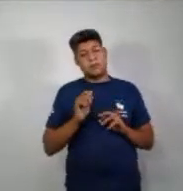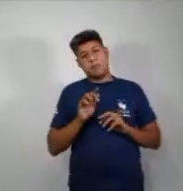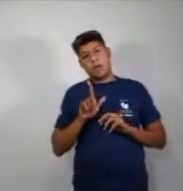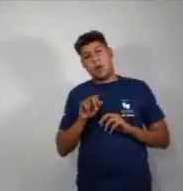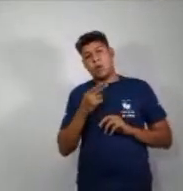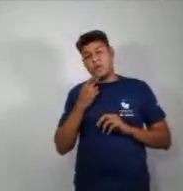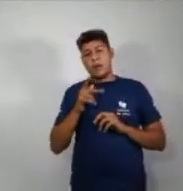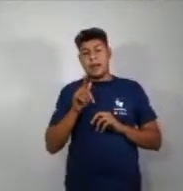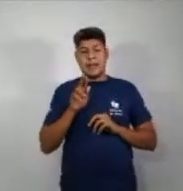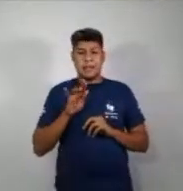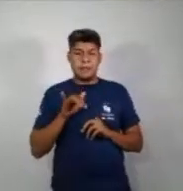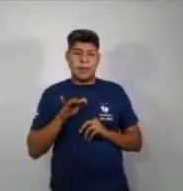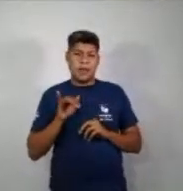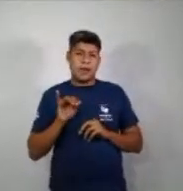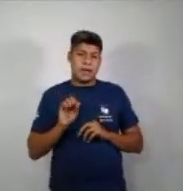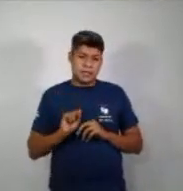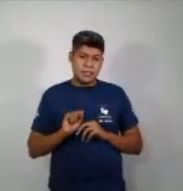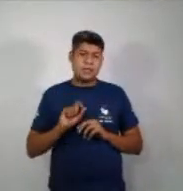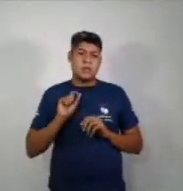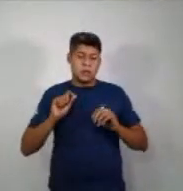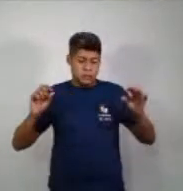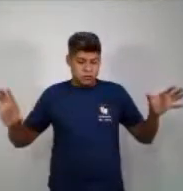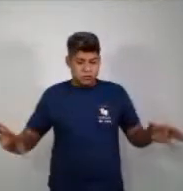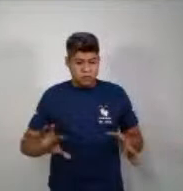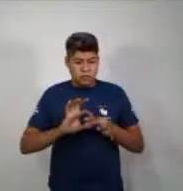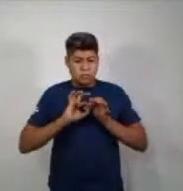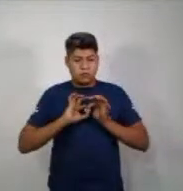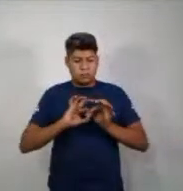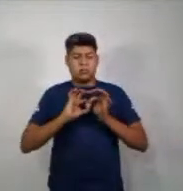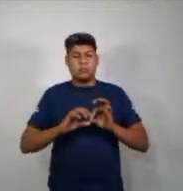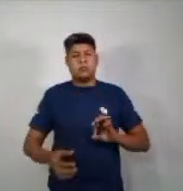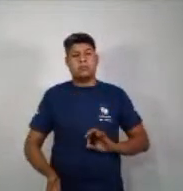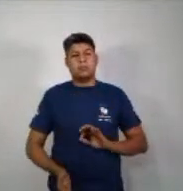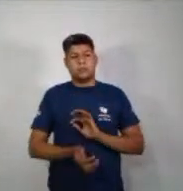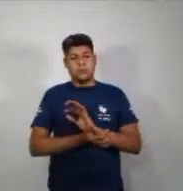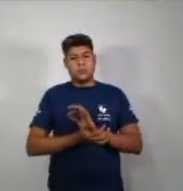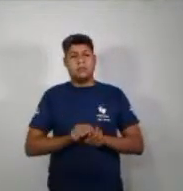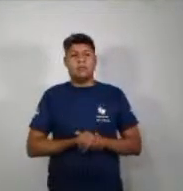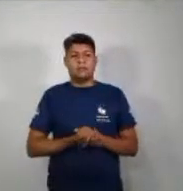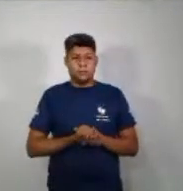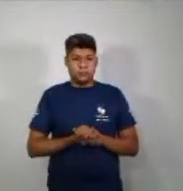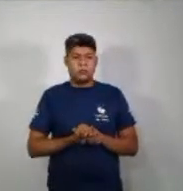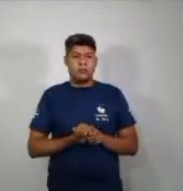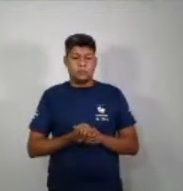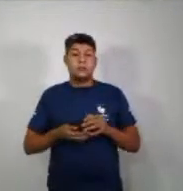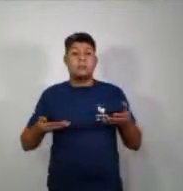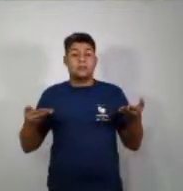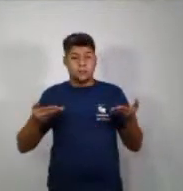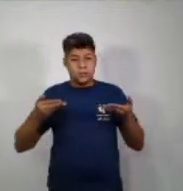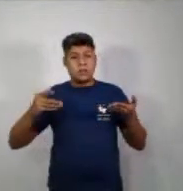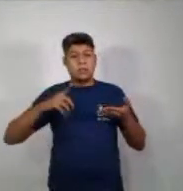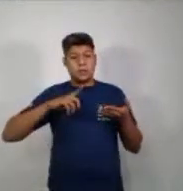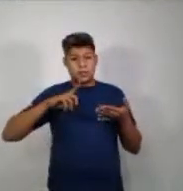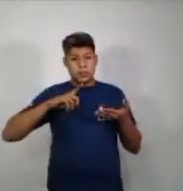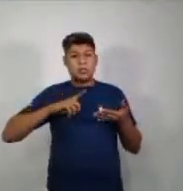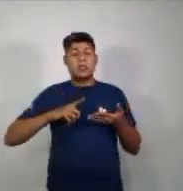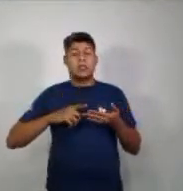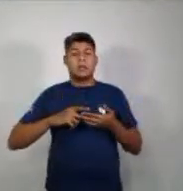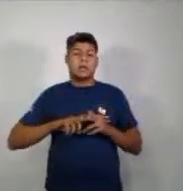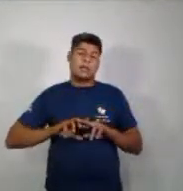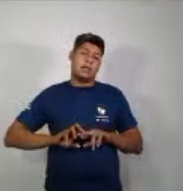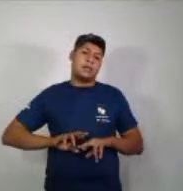Guimarães e, né, fechar assim, numa coletânea. E agora, teve um trabalho inverso